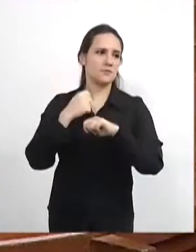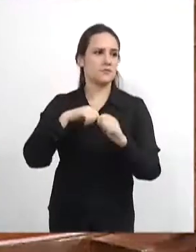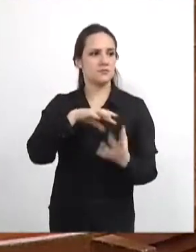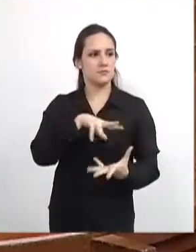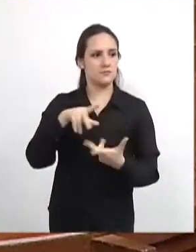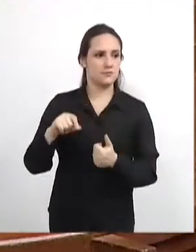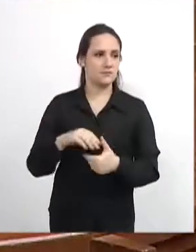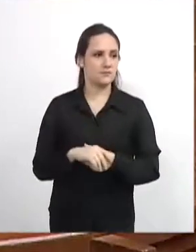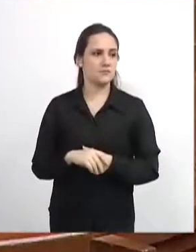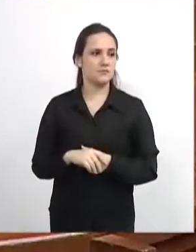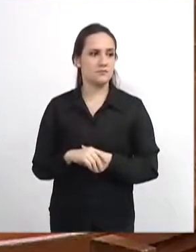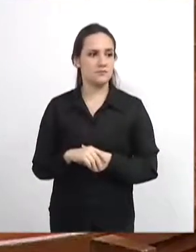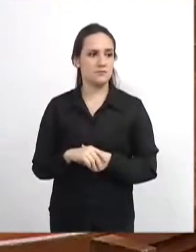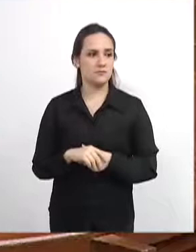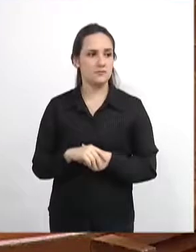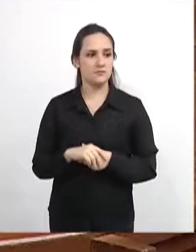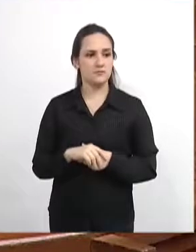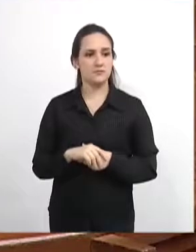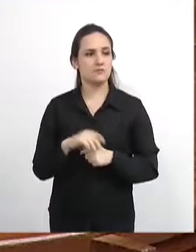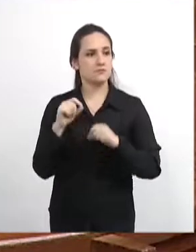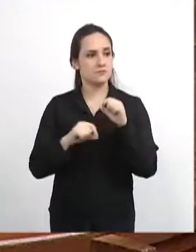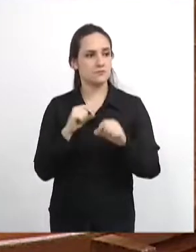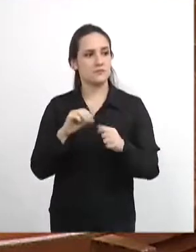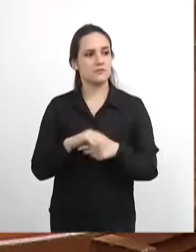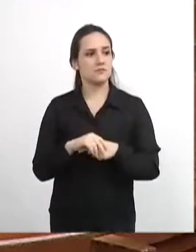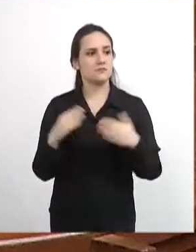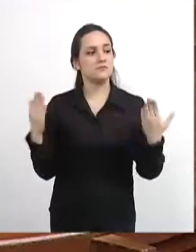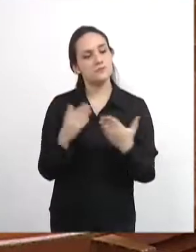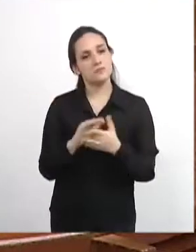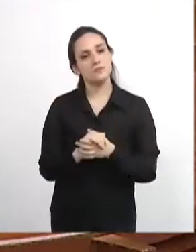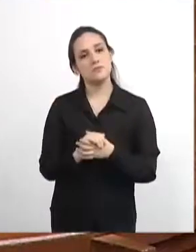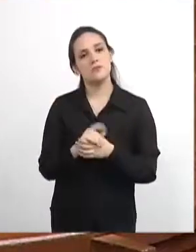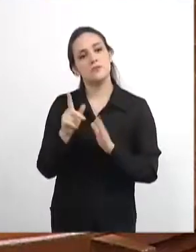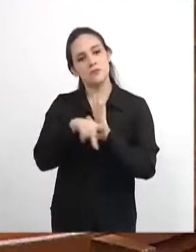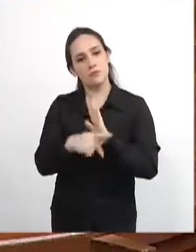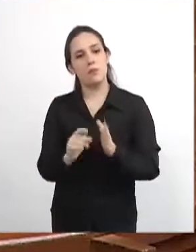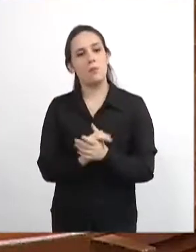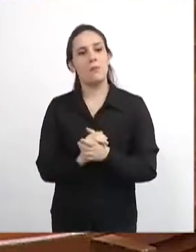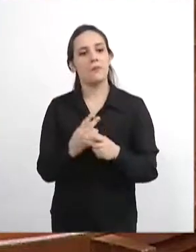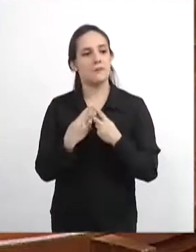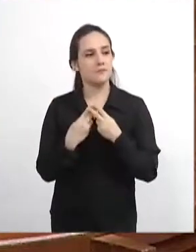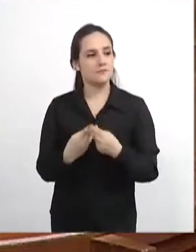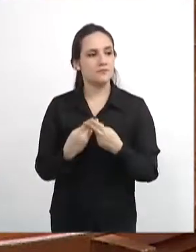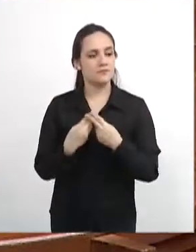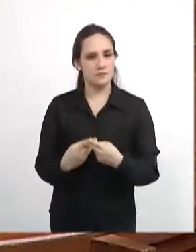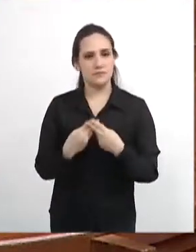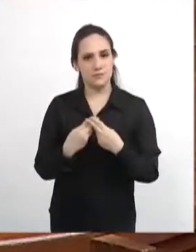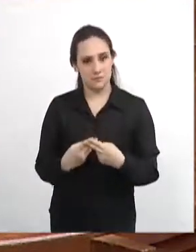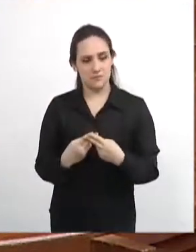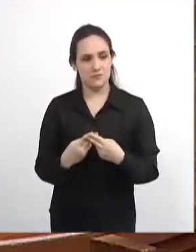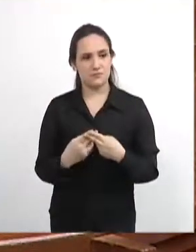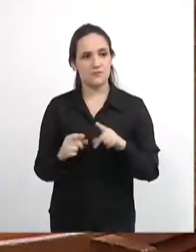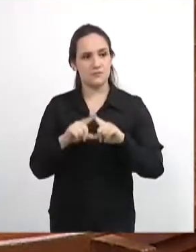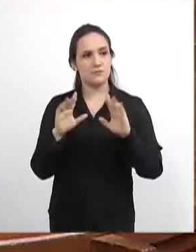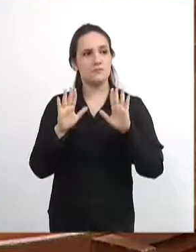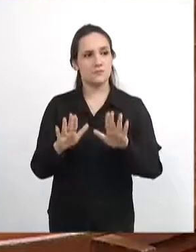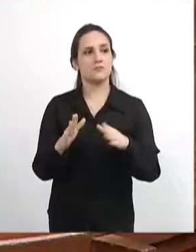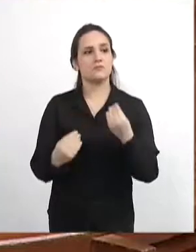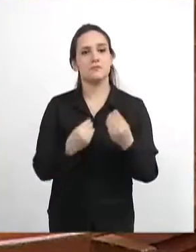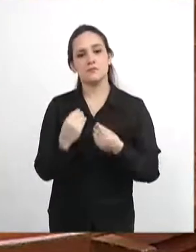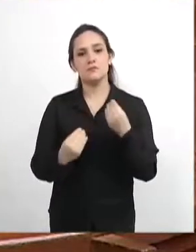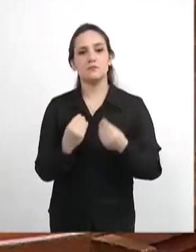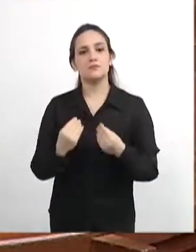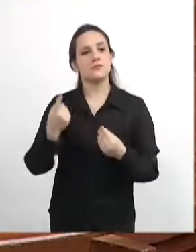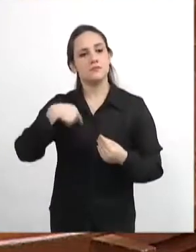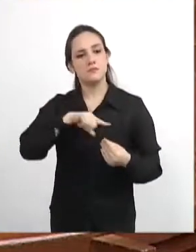tantas disparidades do ponto de vista econômico, social, do ponto de vista da tolerância. E aí, como que nós vamos melhorar